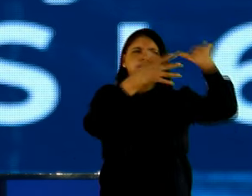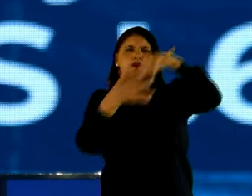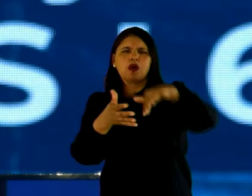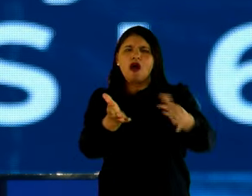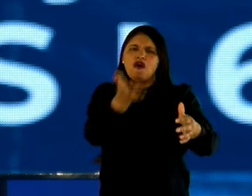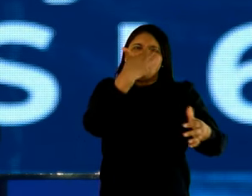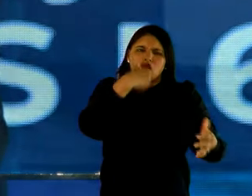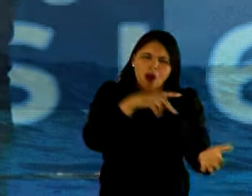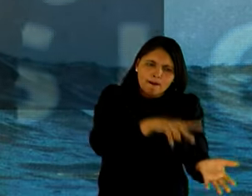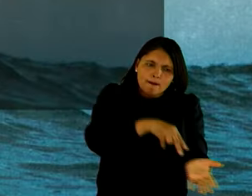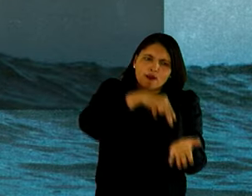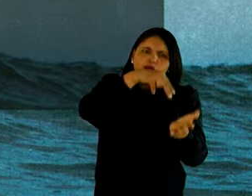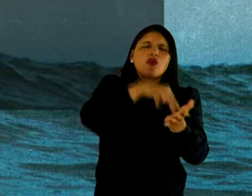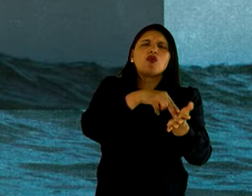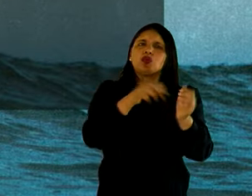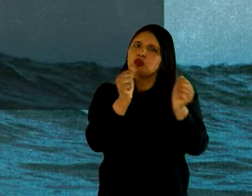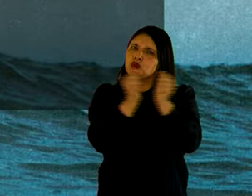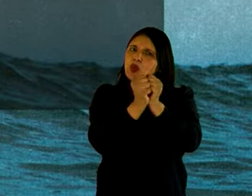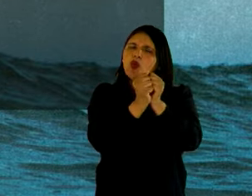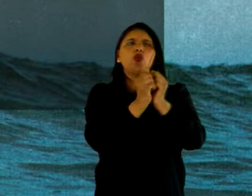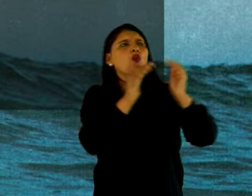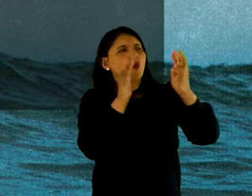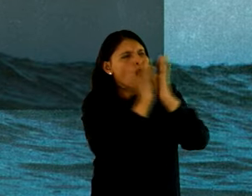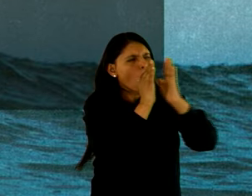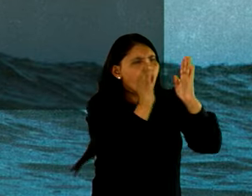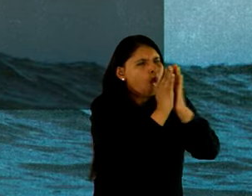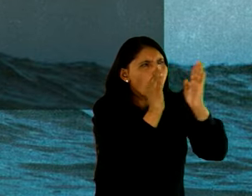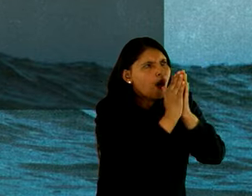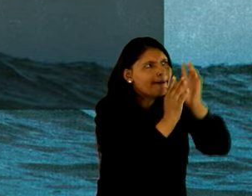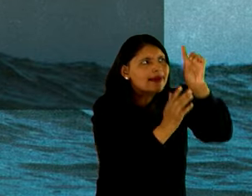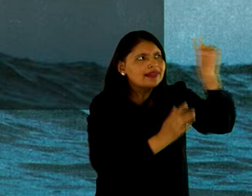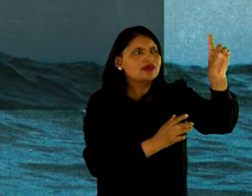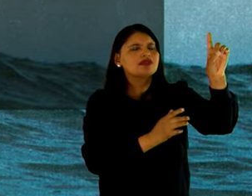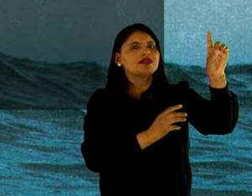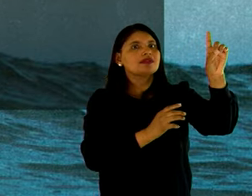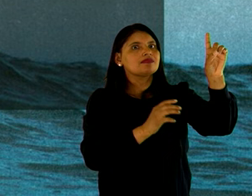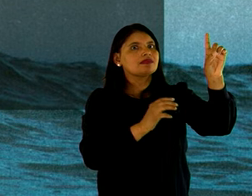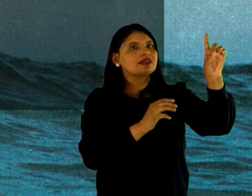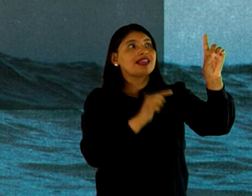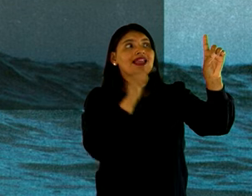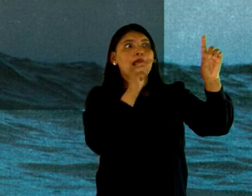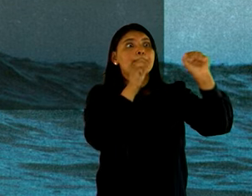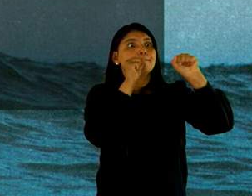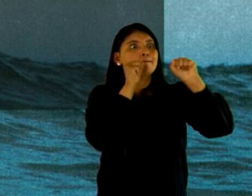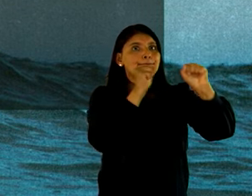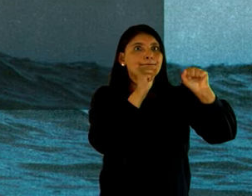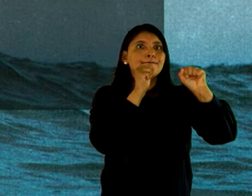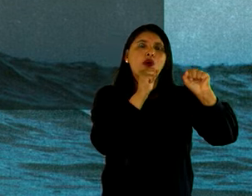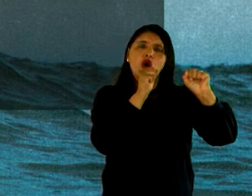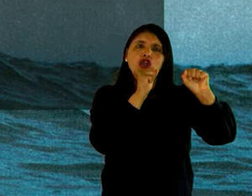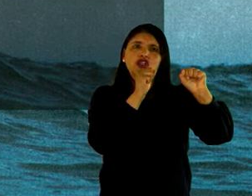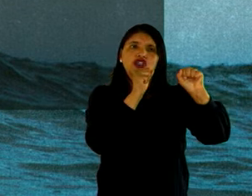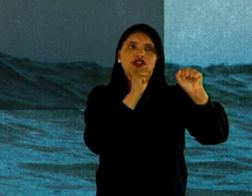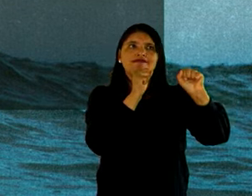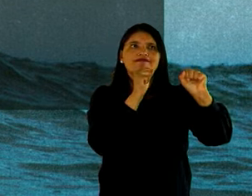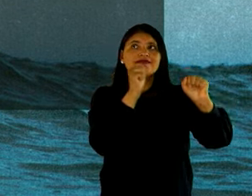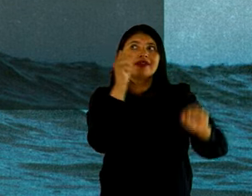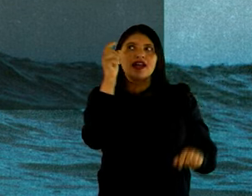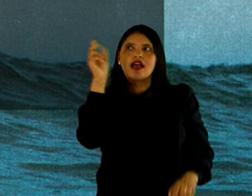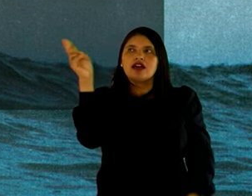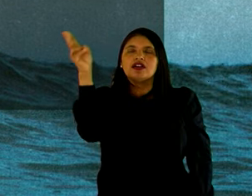Levanta-te, clama ao teu Deus. Talvez assim esse Deus se lembre de